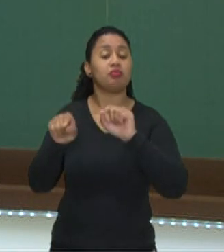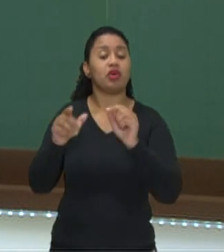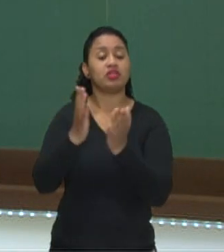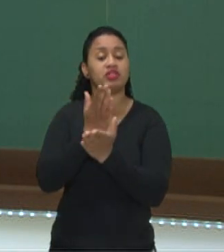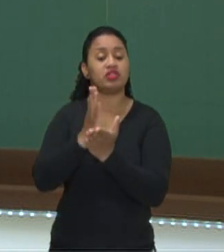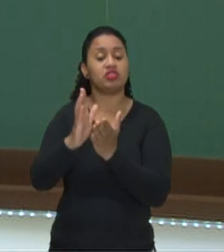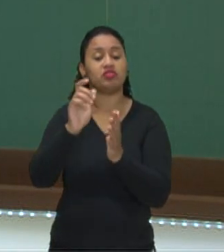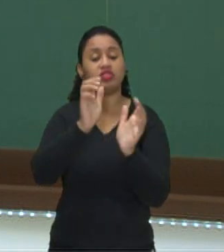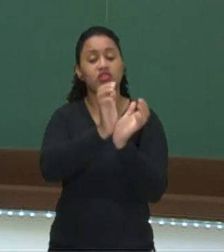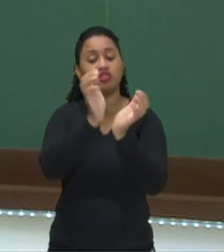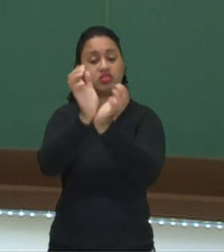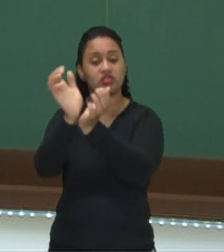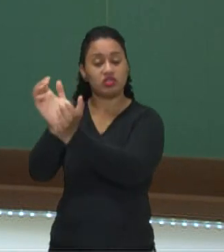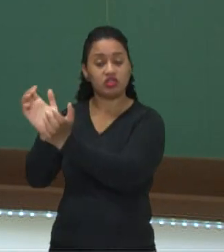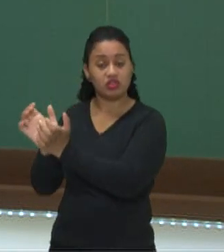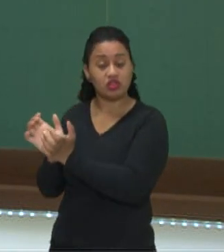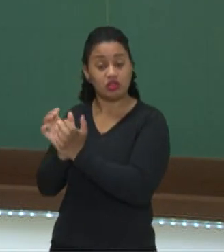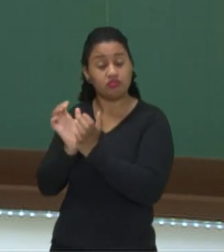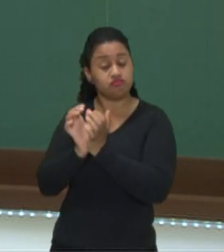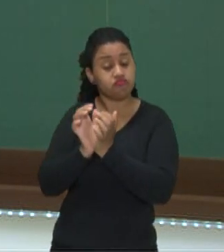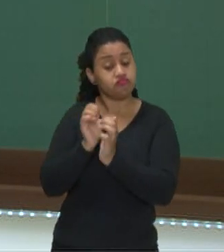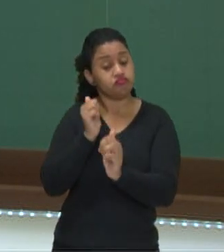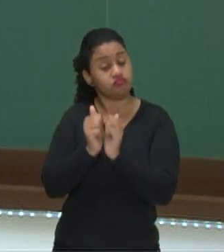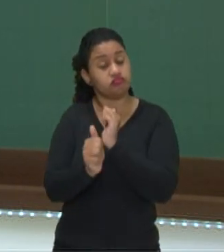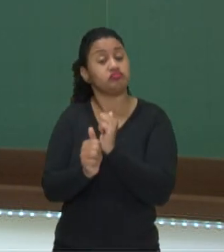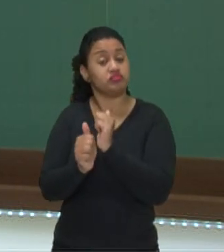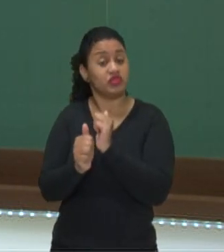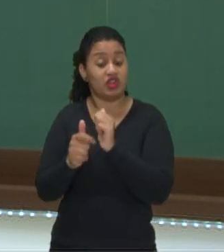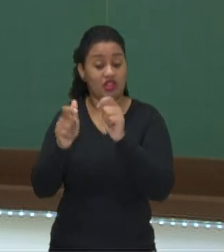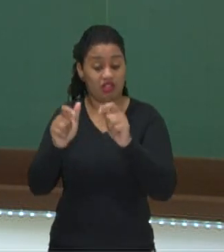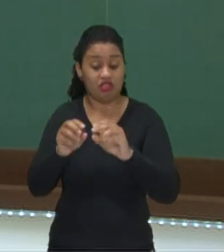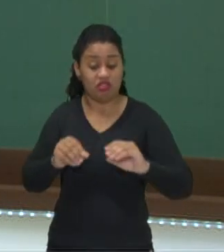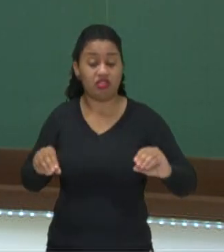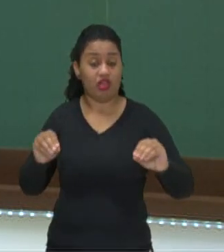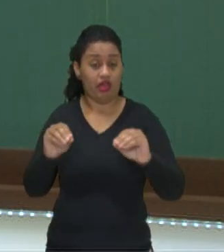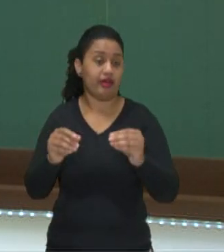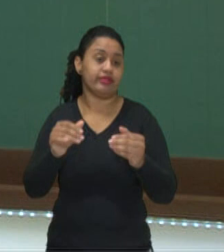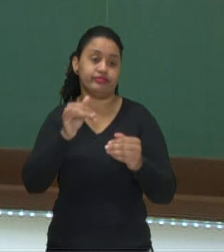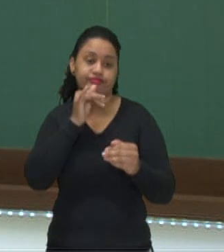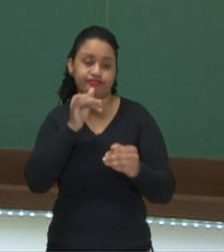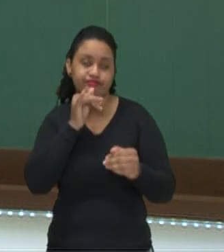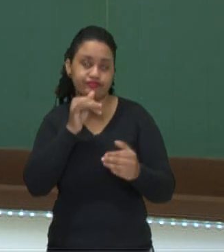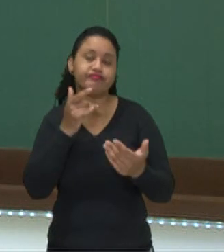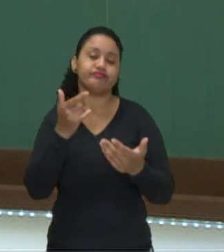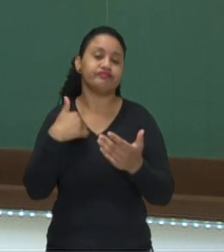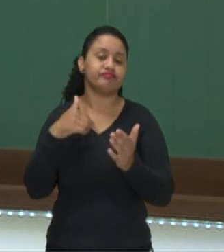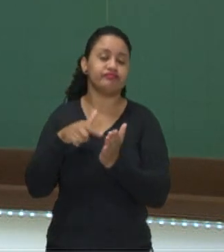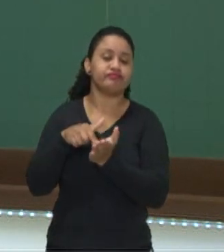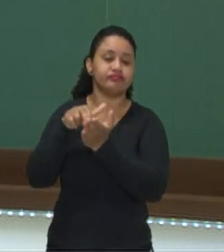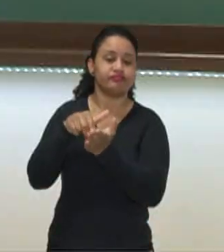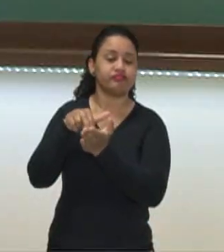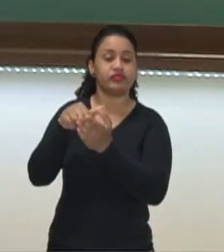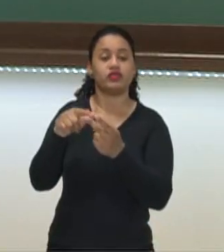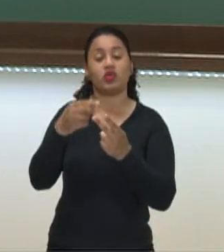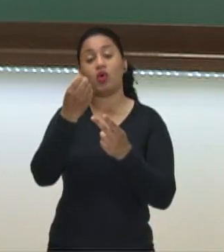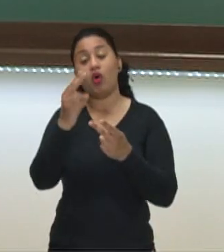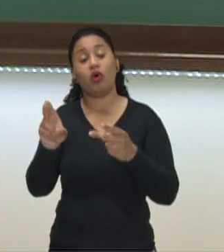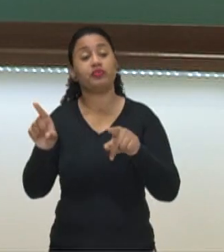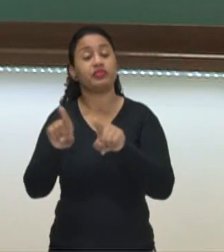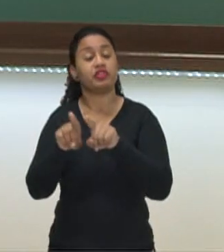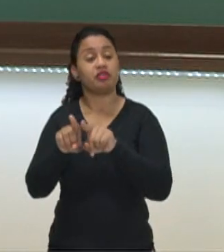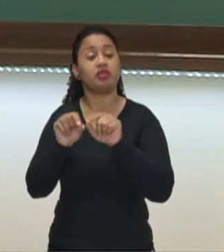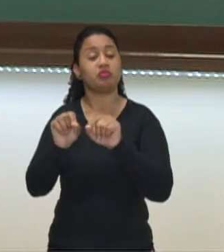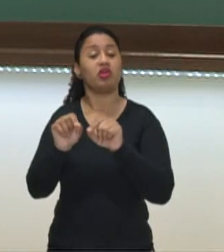ser realizados, por exemplo, podem ser esportes de aventura terrestres, como, por exemplo, o skate. Ou eles podem